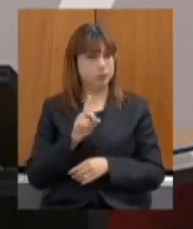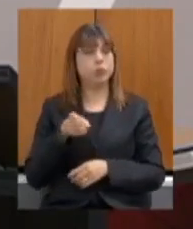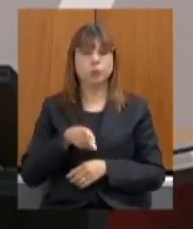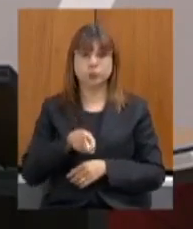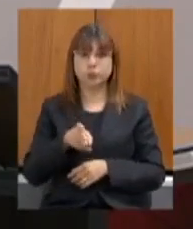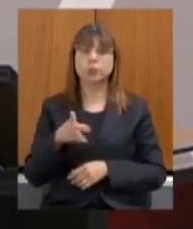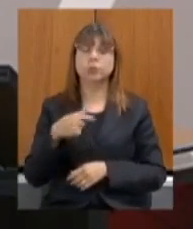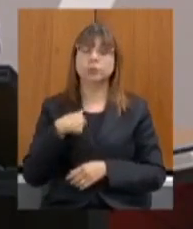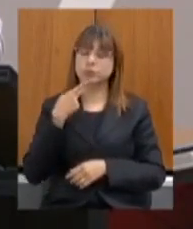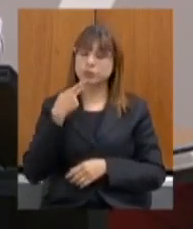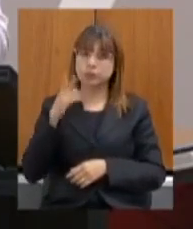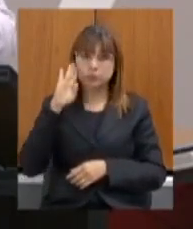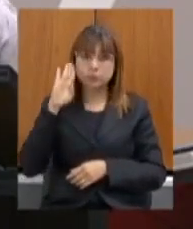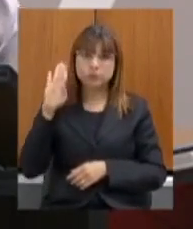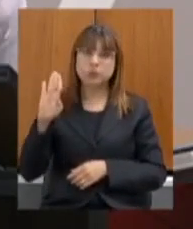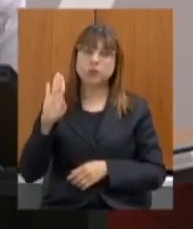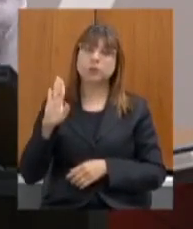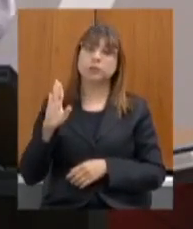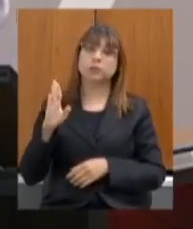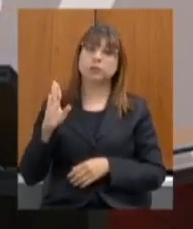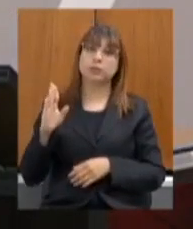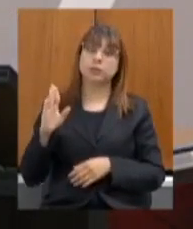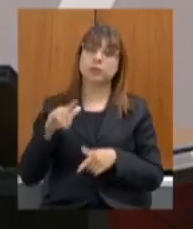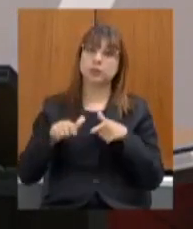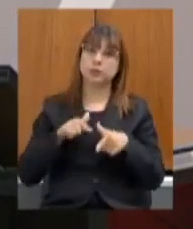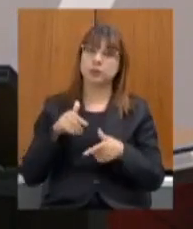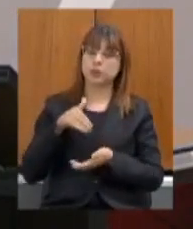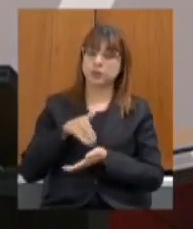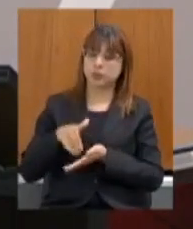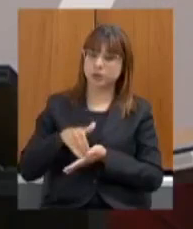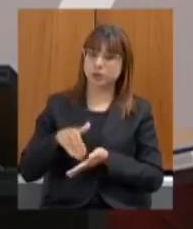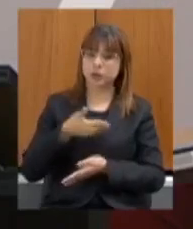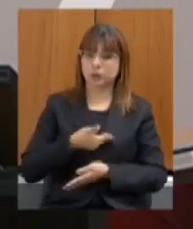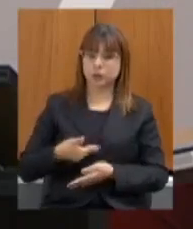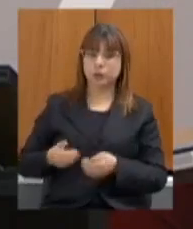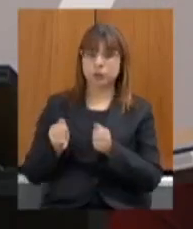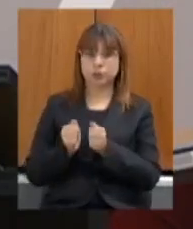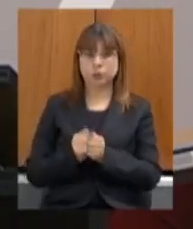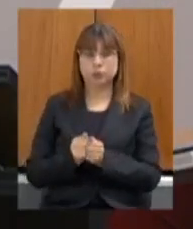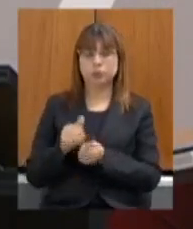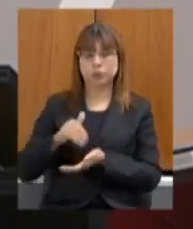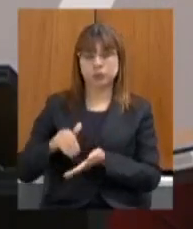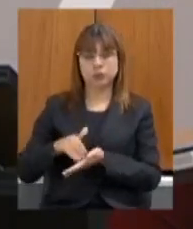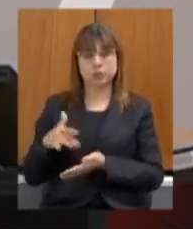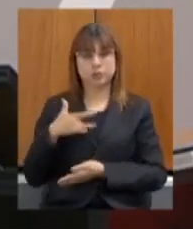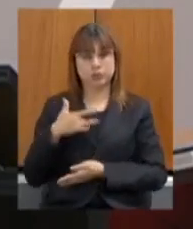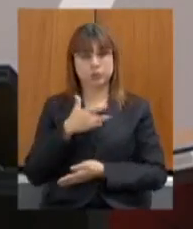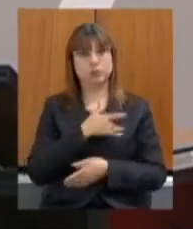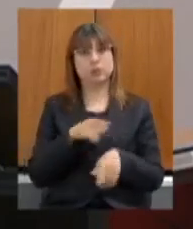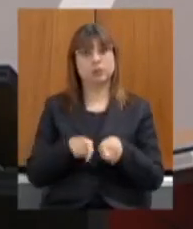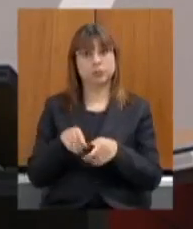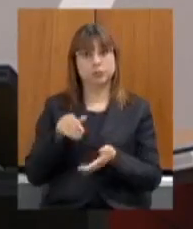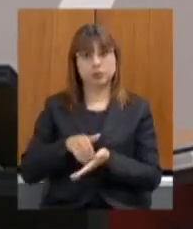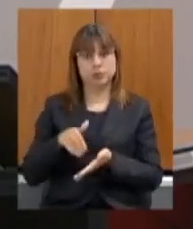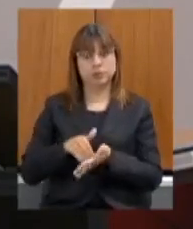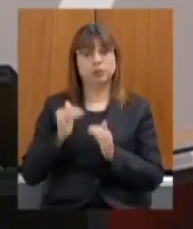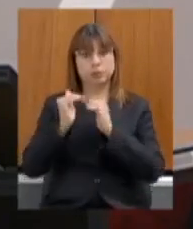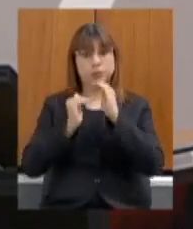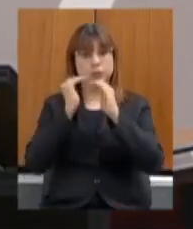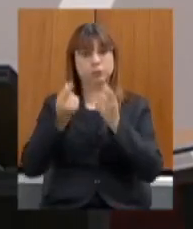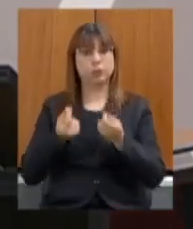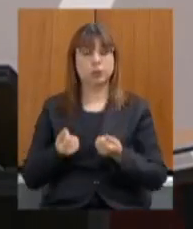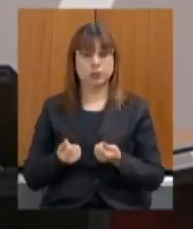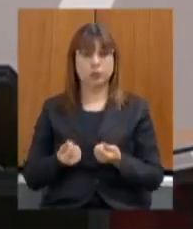um destaque grande do trabalho da Secretaria de Governo, junto com a Secretaria de Saúde, e também a Secretaria de Desenvolvimento